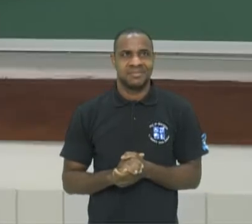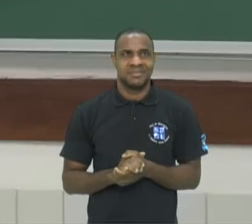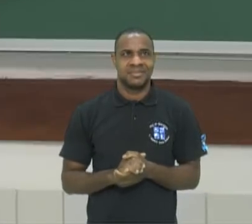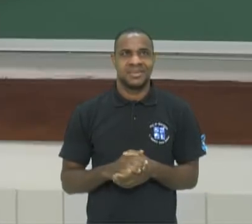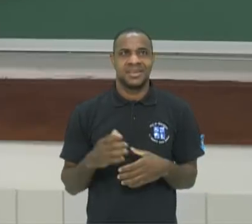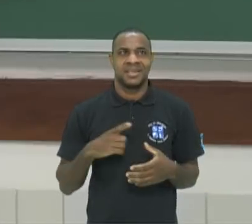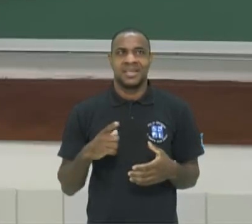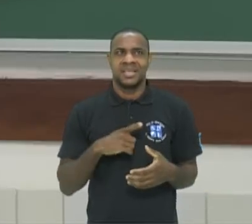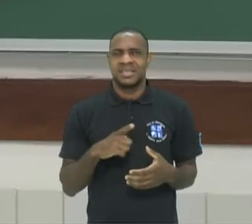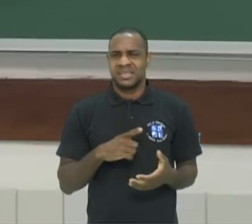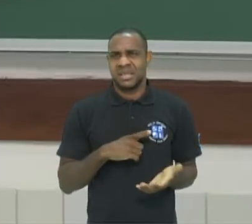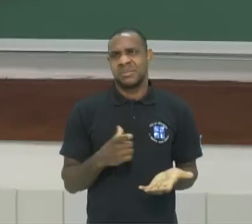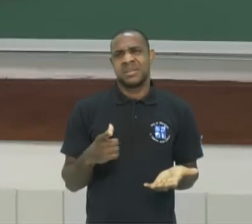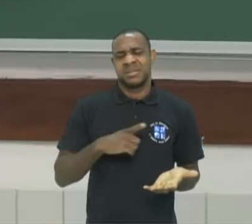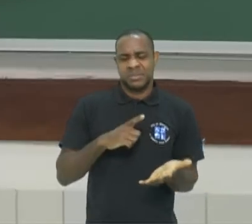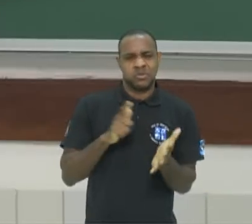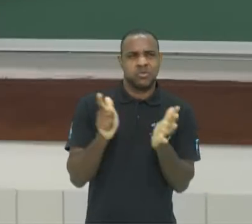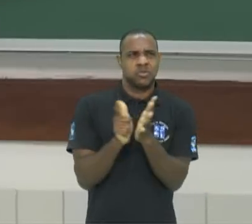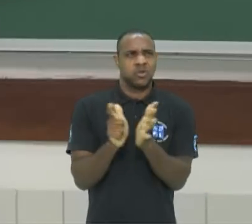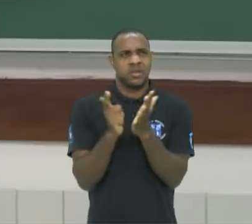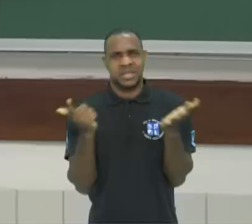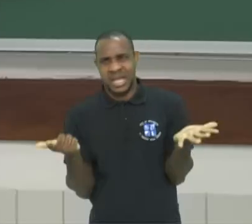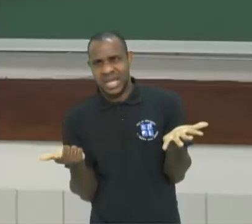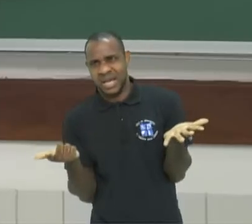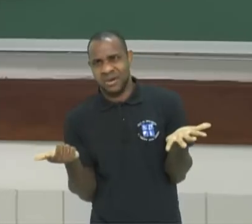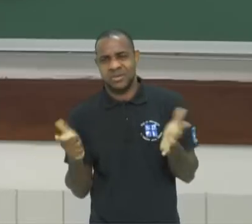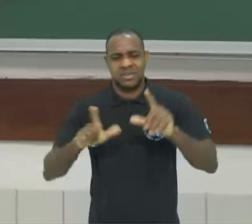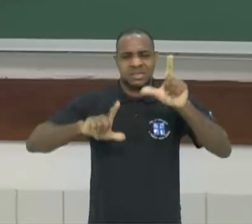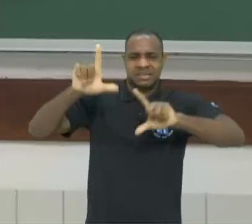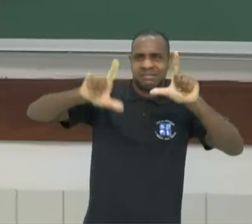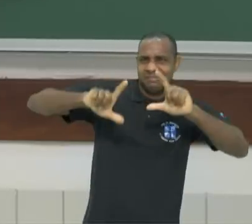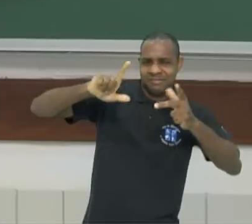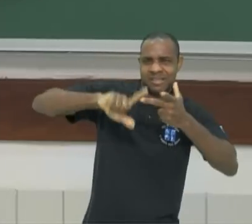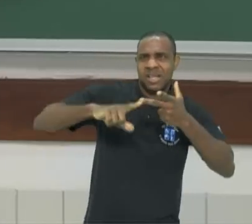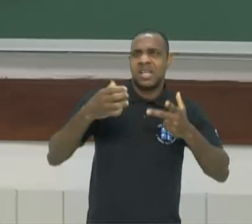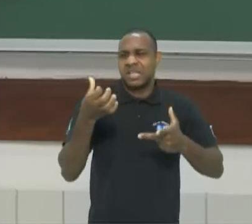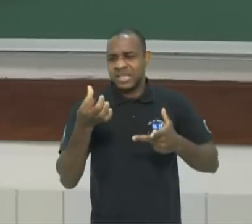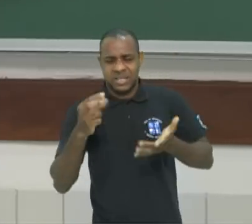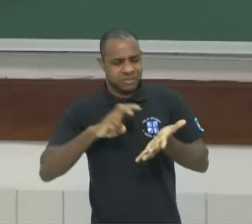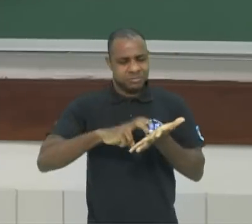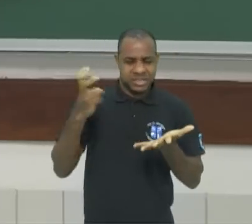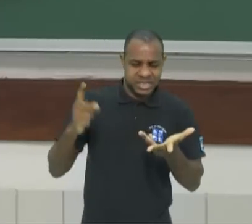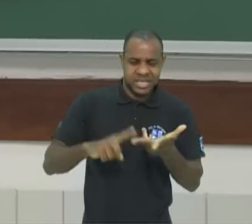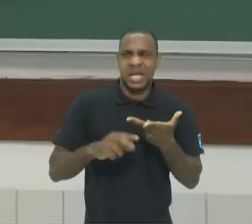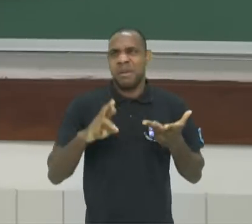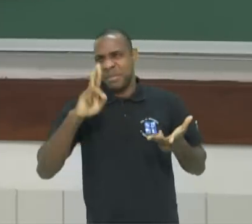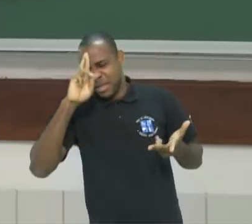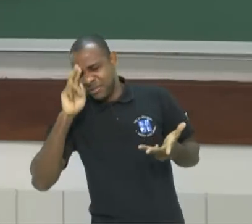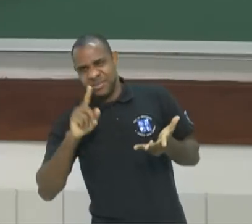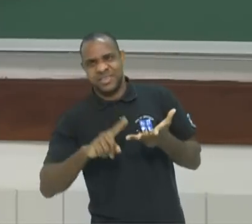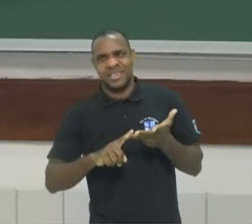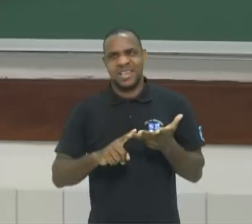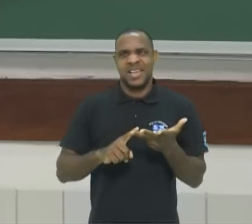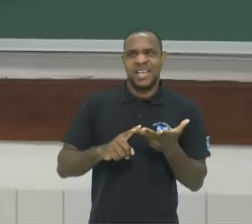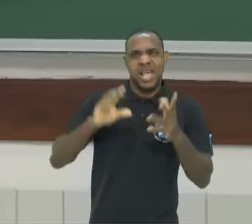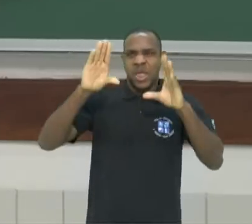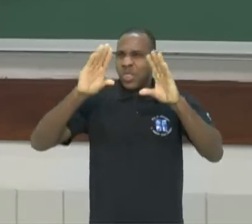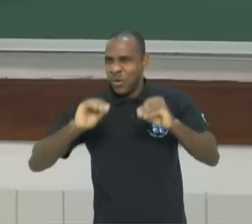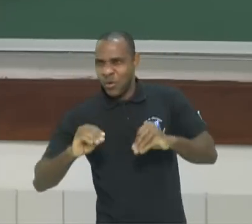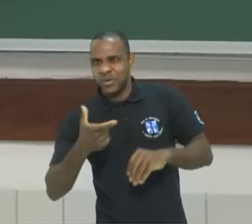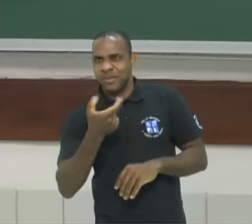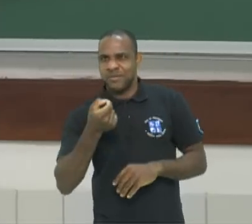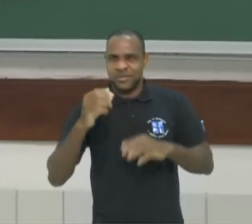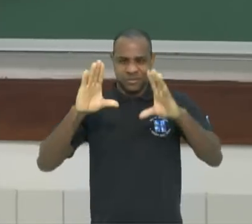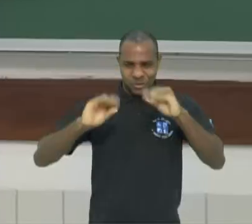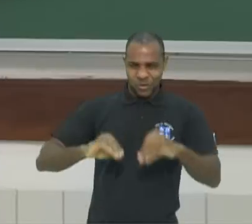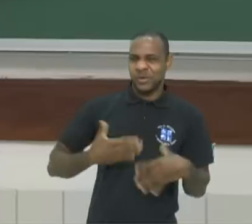temos o jornal do meio-dia, nós temos o jornal das 6 da manhã, nós temos o jornal das 19 horas, nós temos das 23